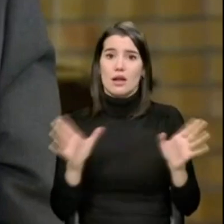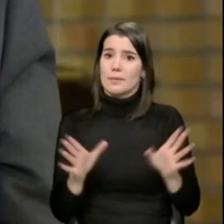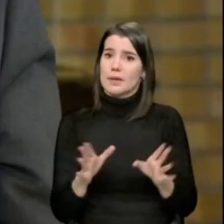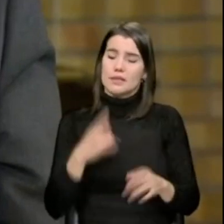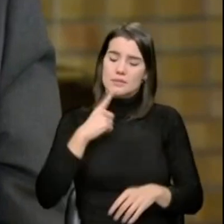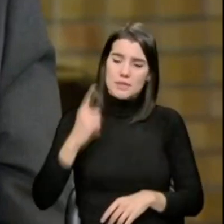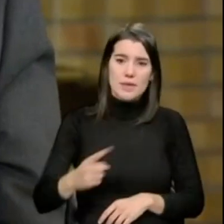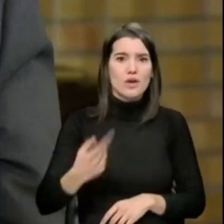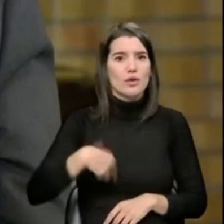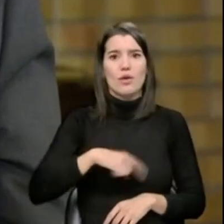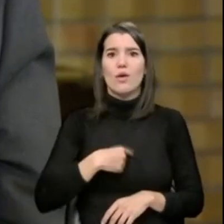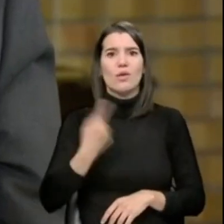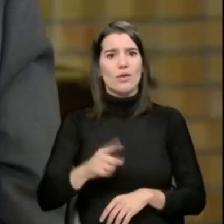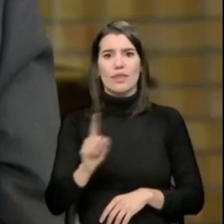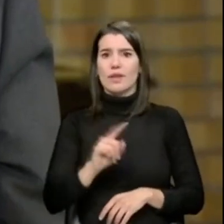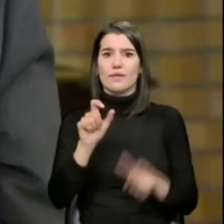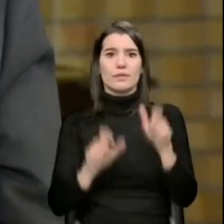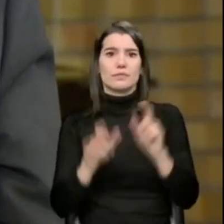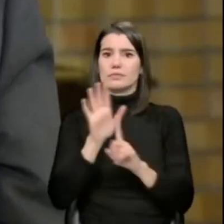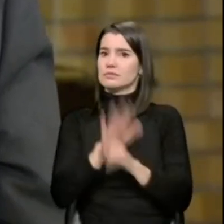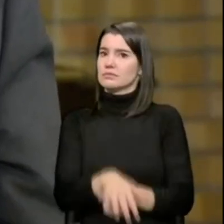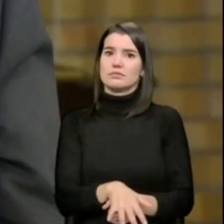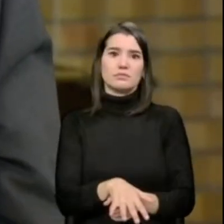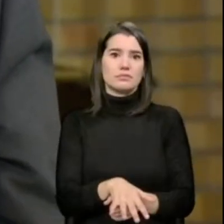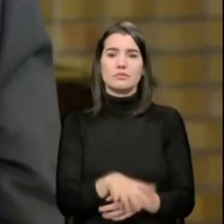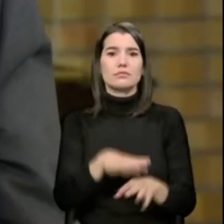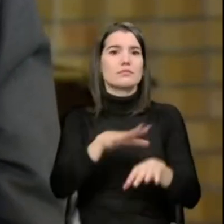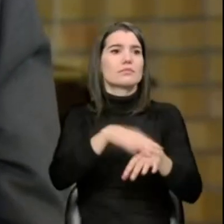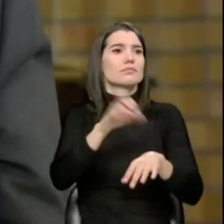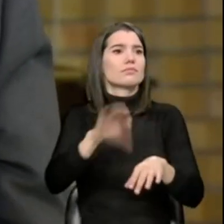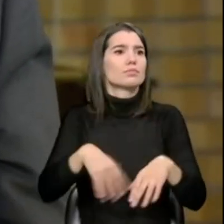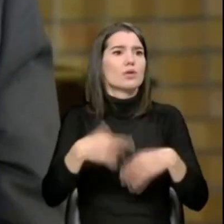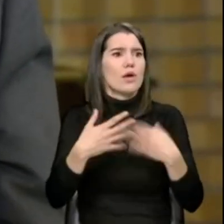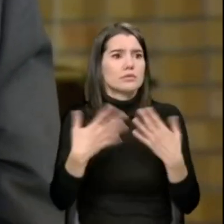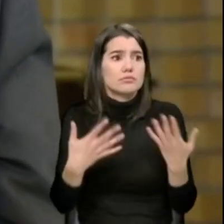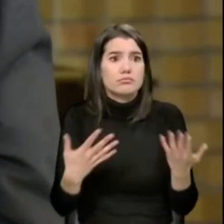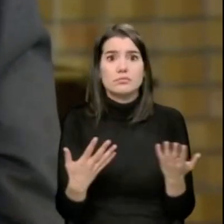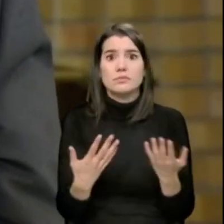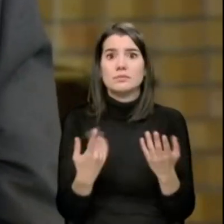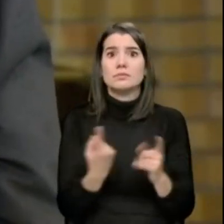que nós não devemos discriminar as pessoas por nenhuma razão,